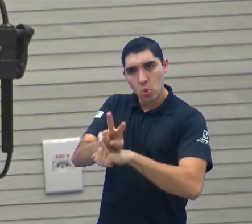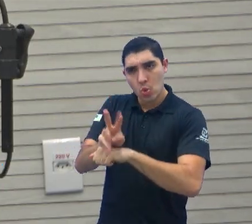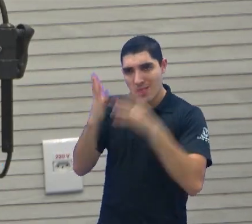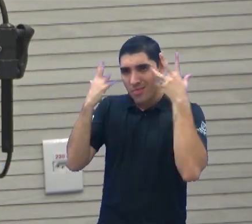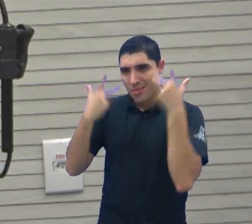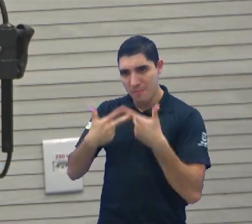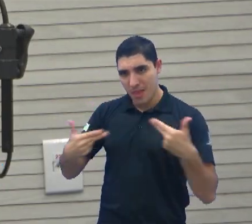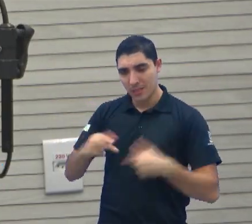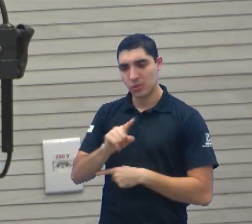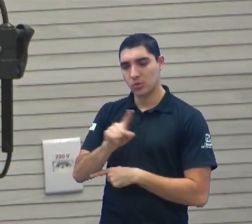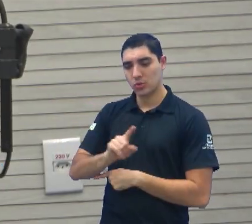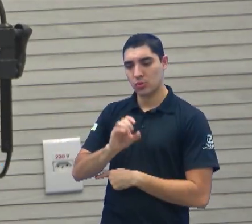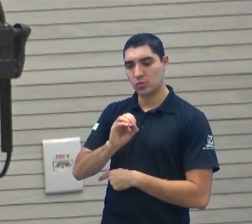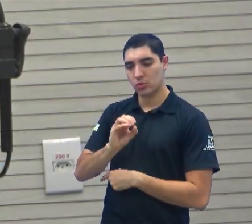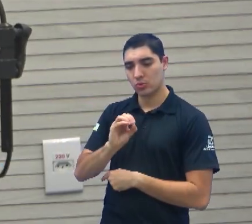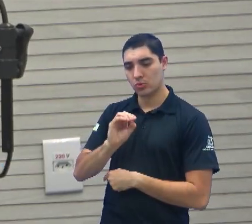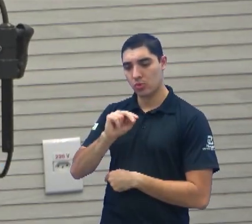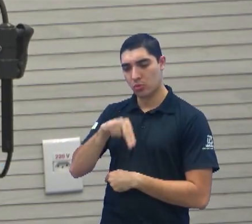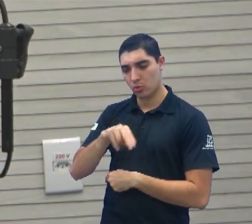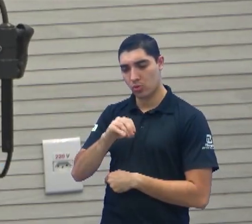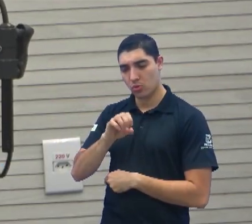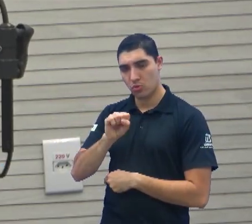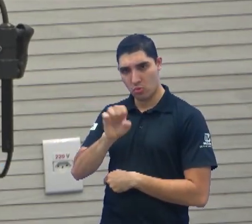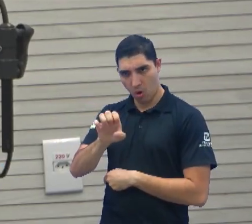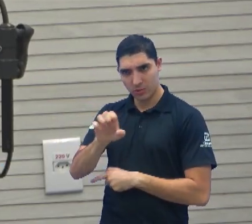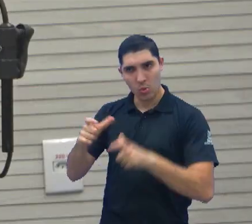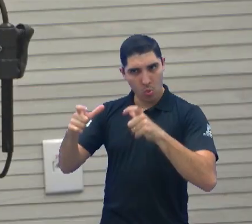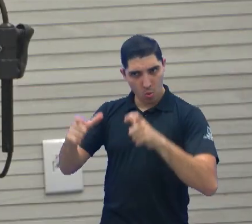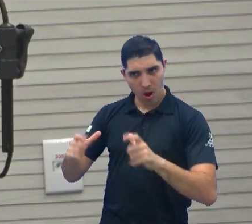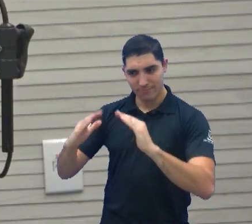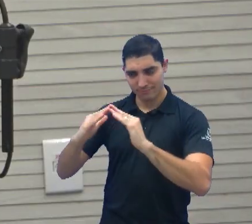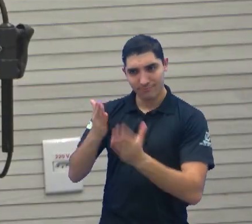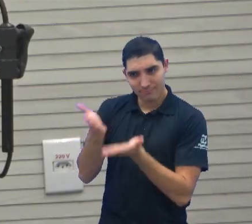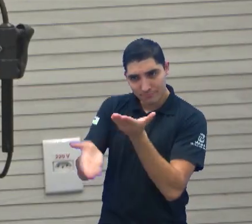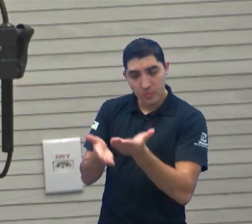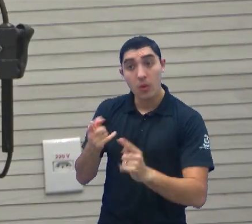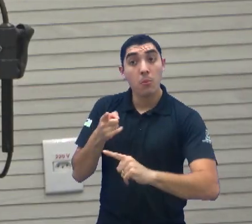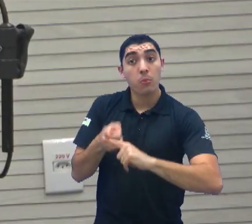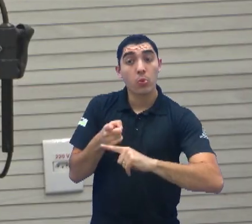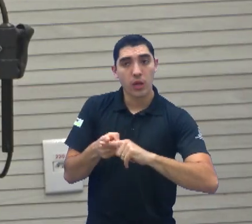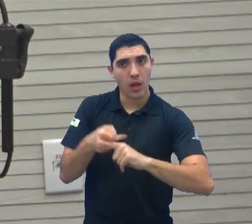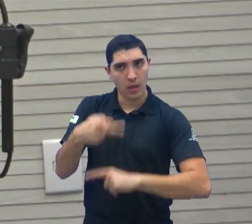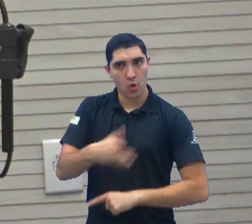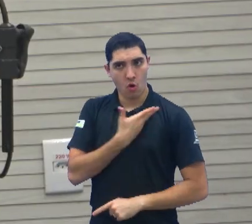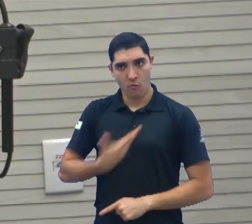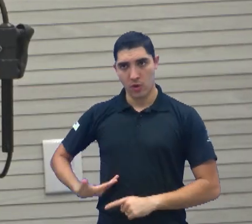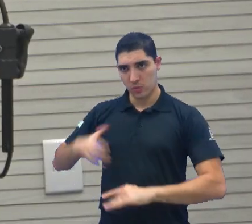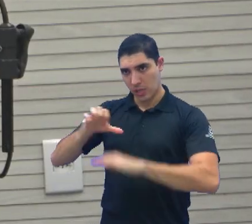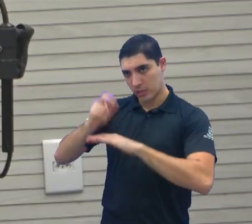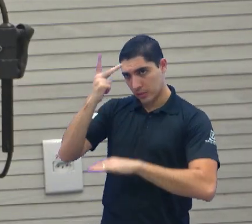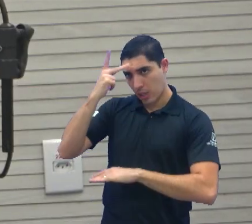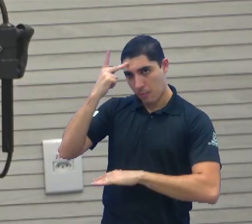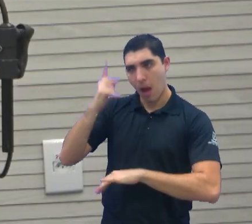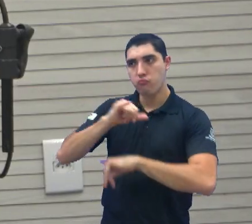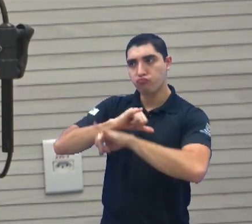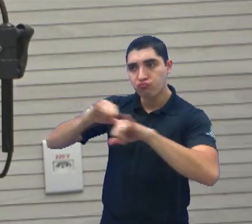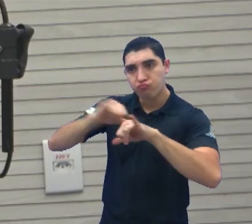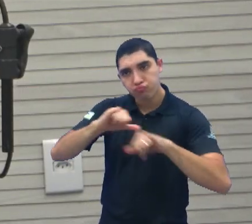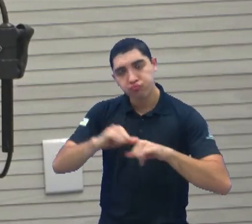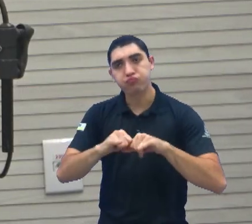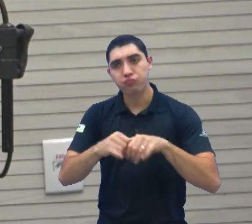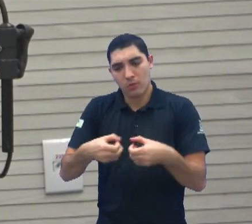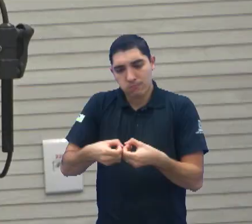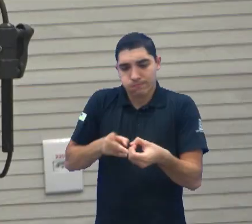visita com a campanha de castração do governo do estado de São Paulo a pedido da deputada Letícia. Estive